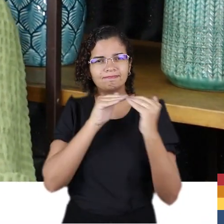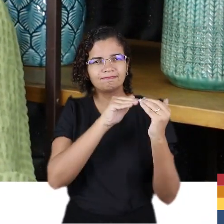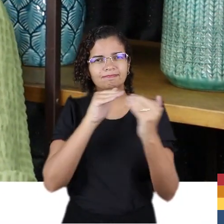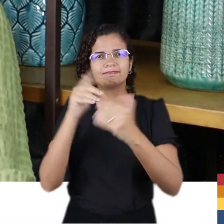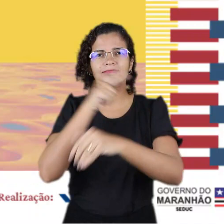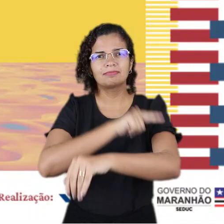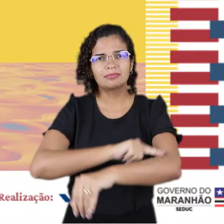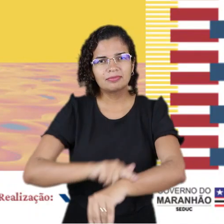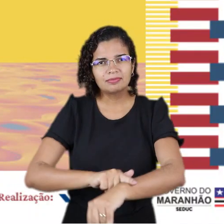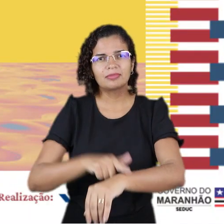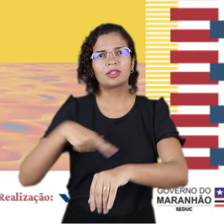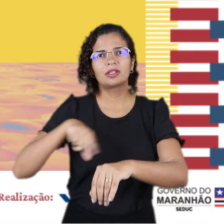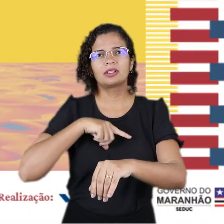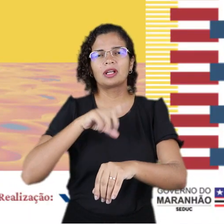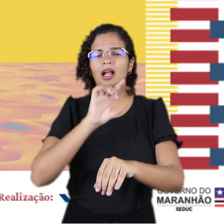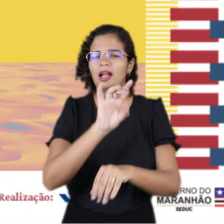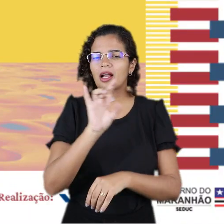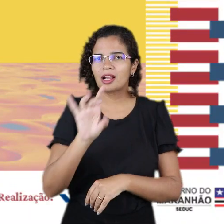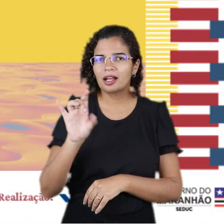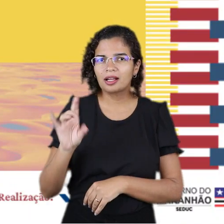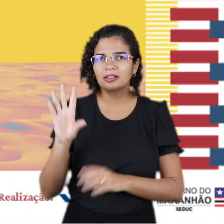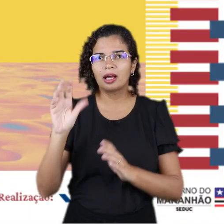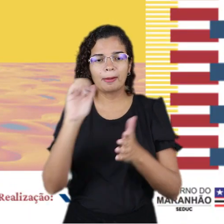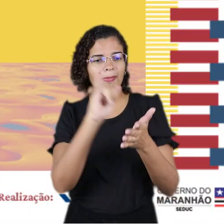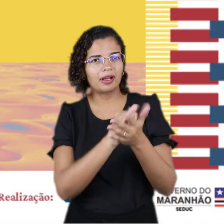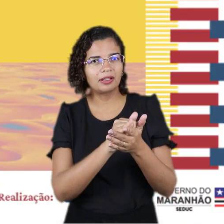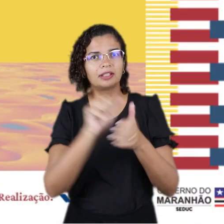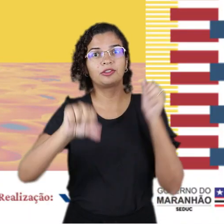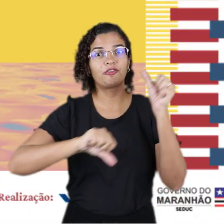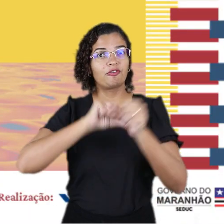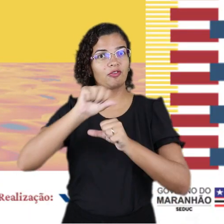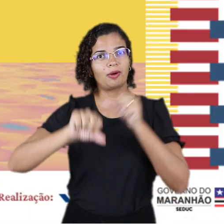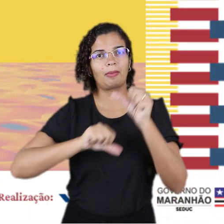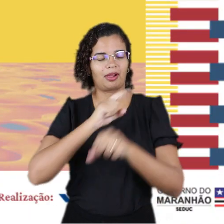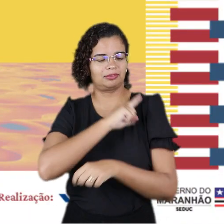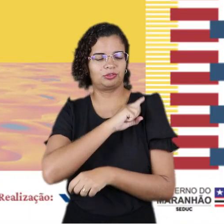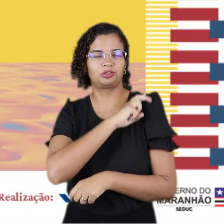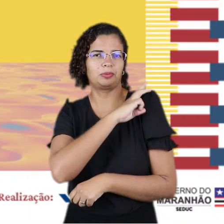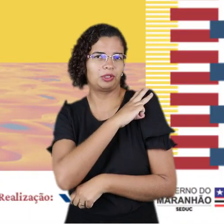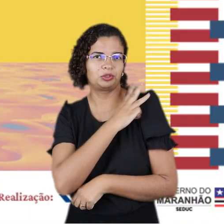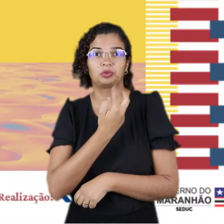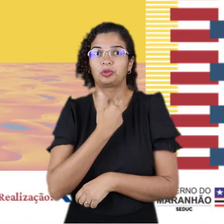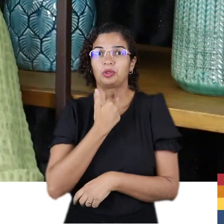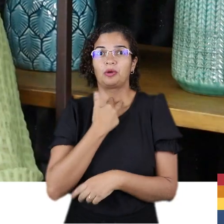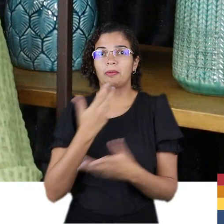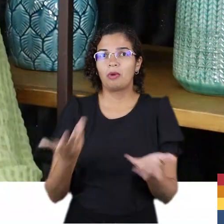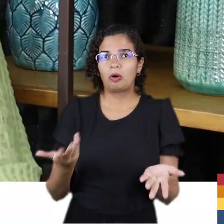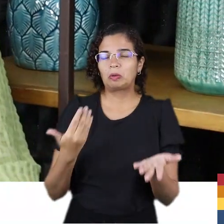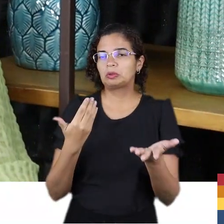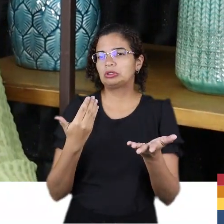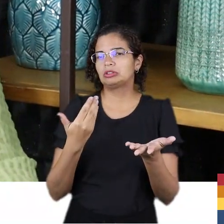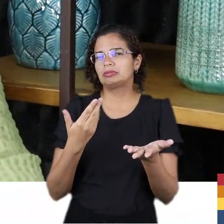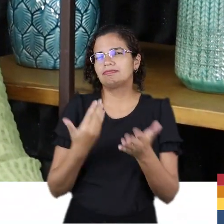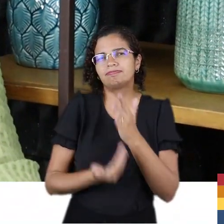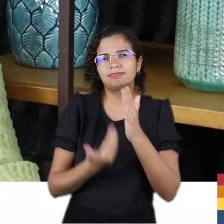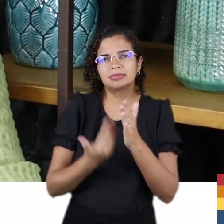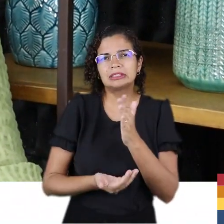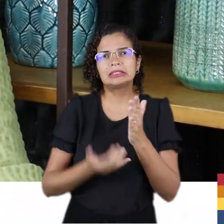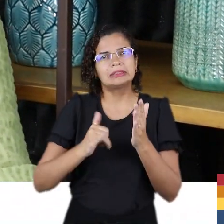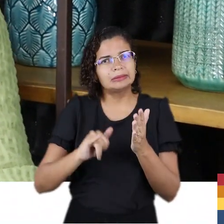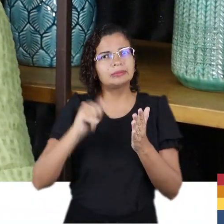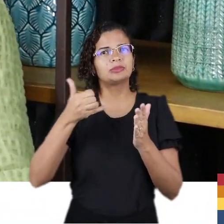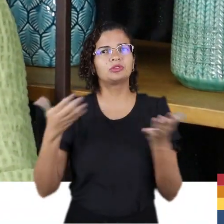seguimento a essa implantação de reformulação, né? A gente não pode perder qualquer momento oportuno que venha